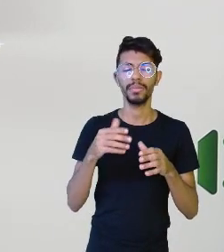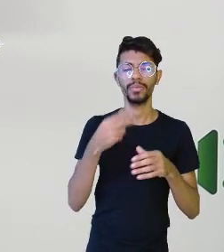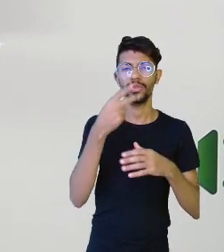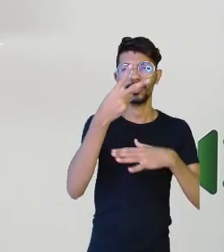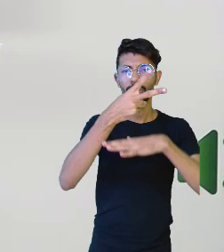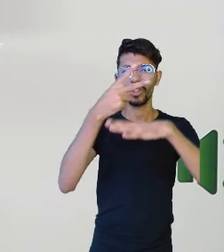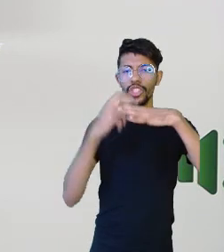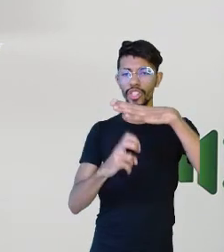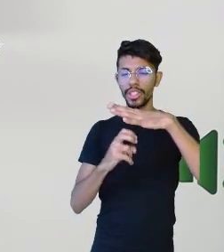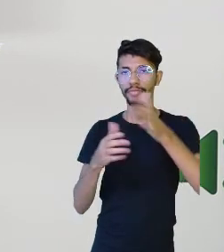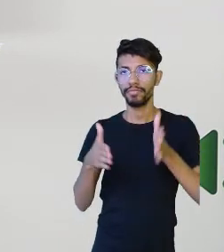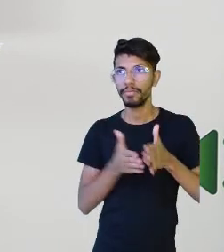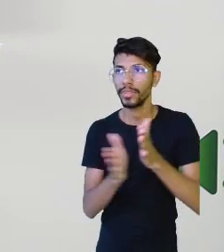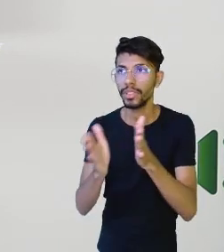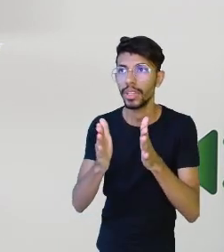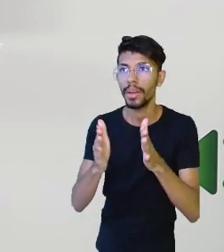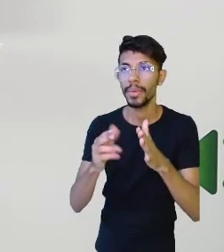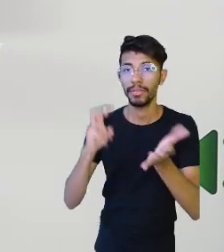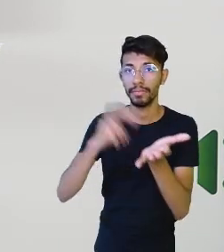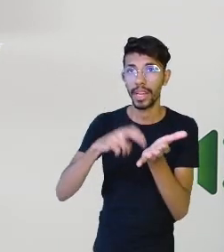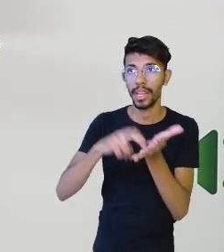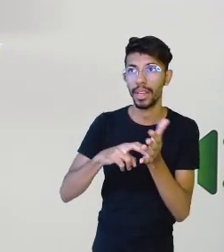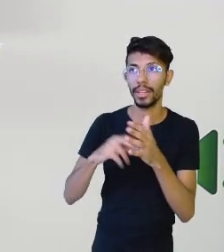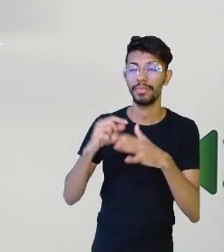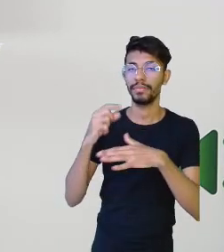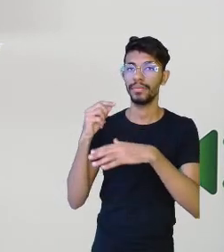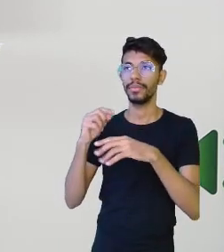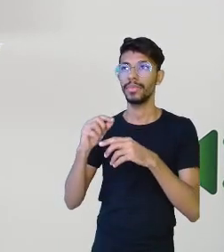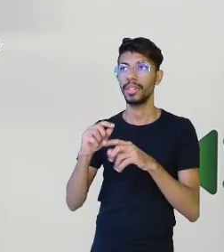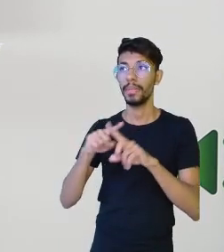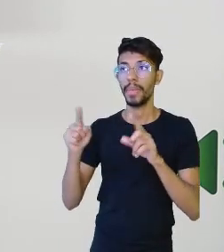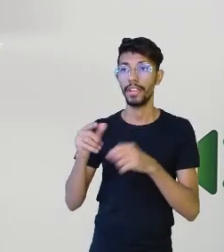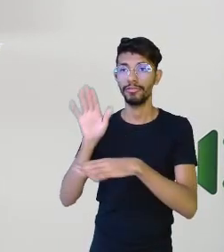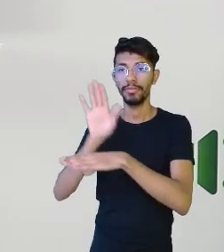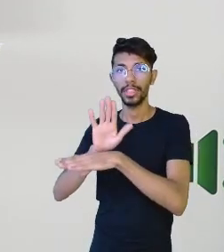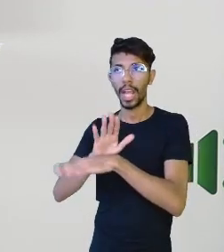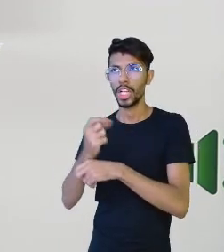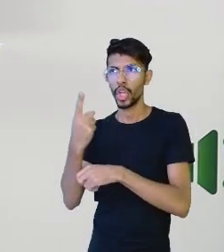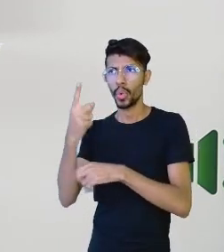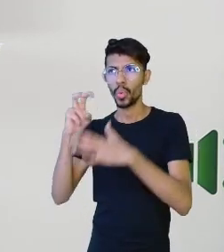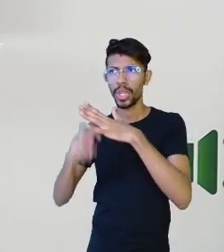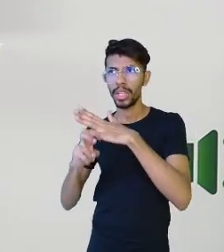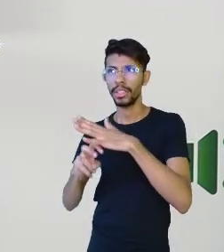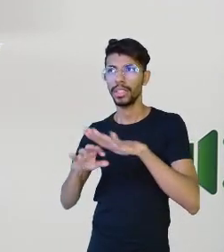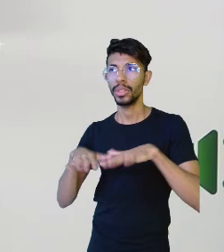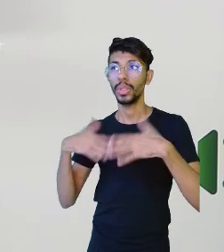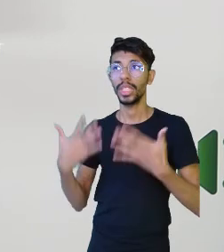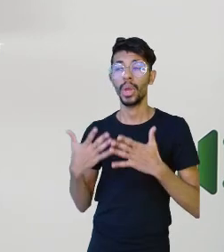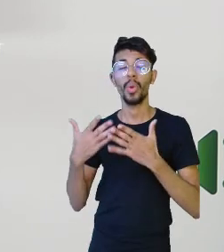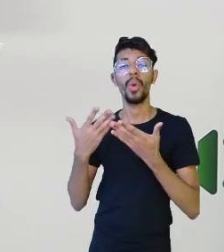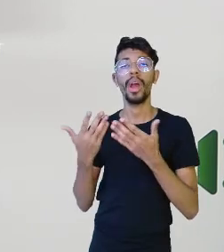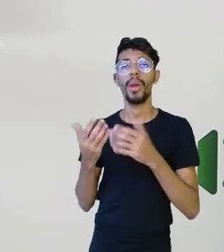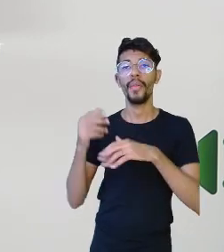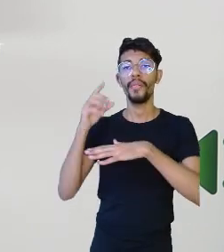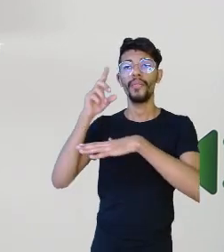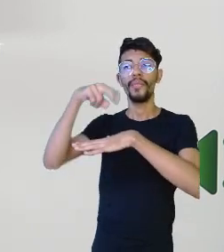manhã e 1/5 à tarde, que fração do caminho terá percorrido no final do